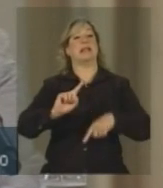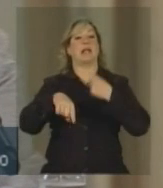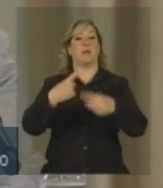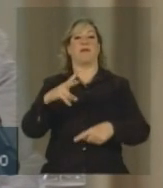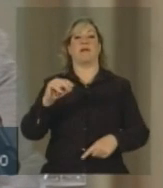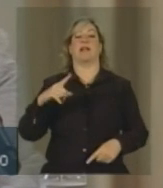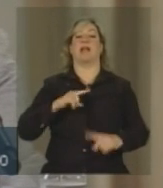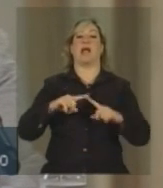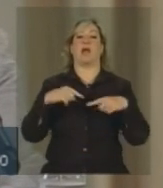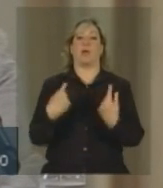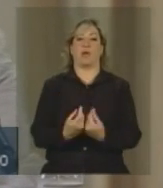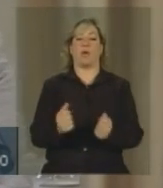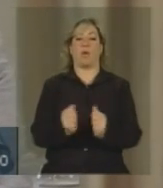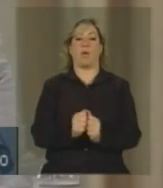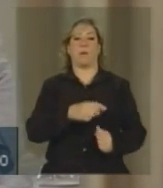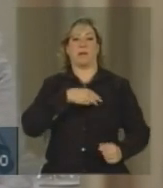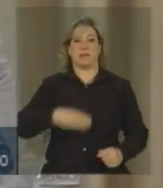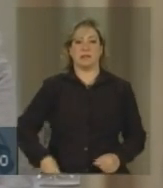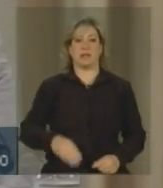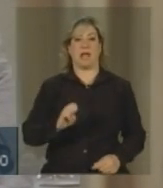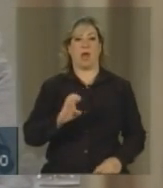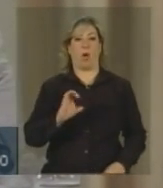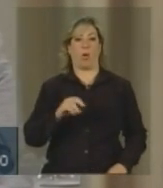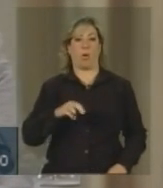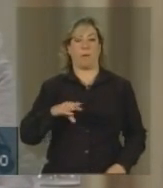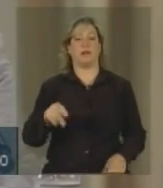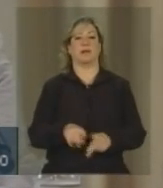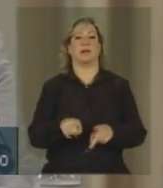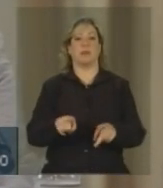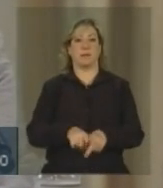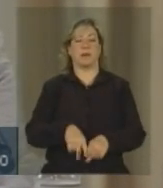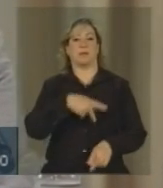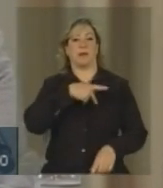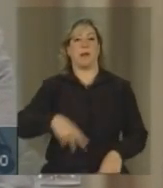ministros de economia e presidente de bancos centrais do G20.